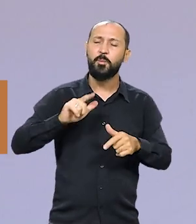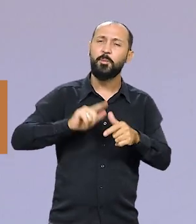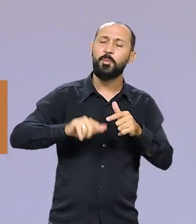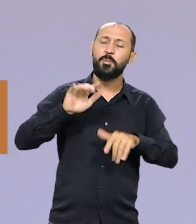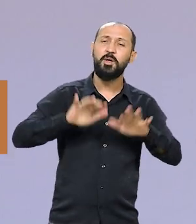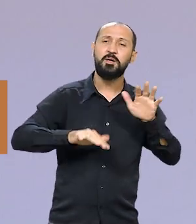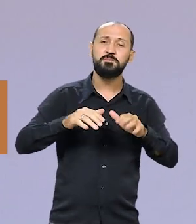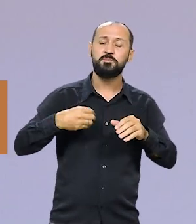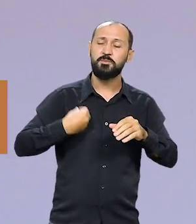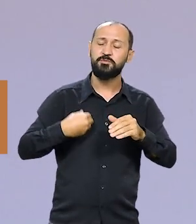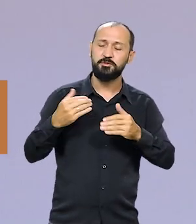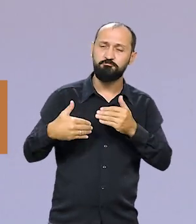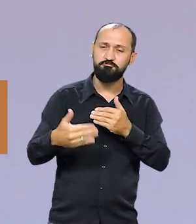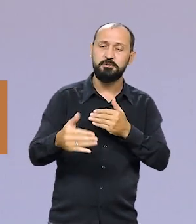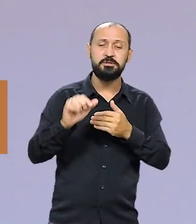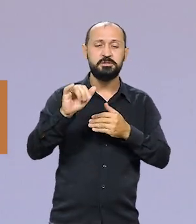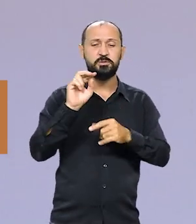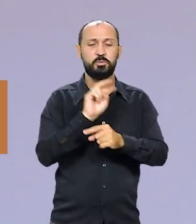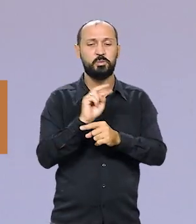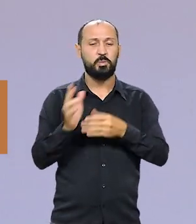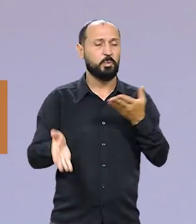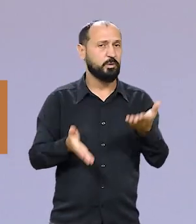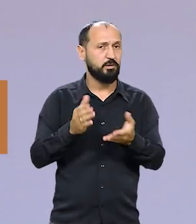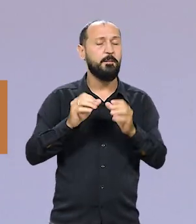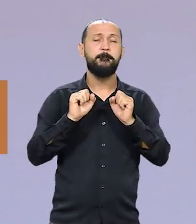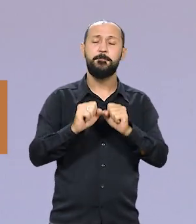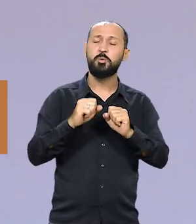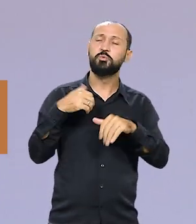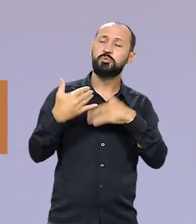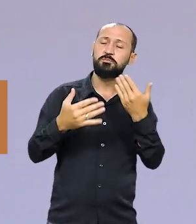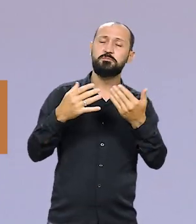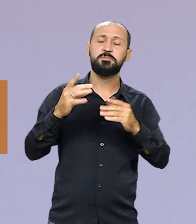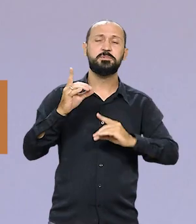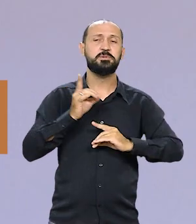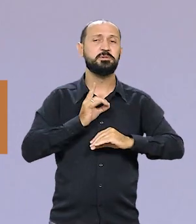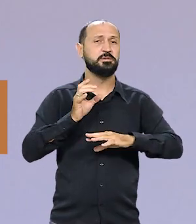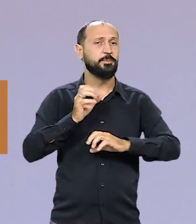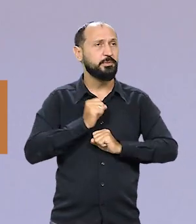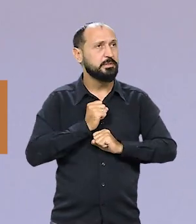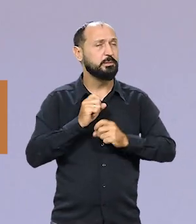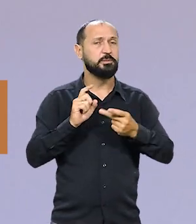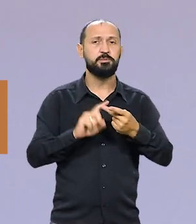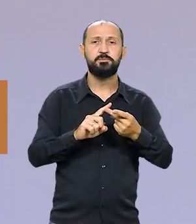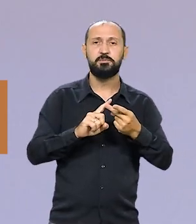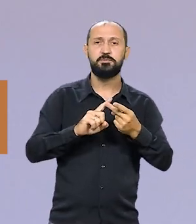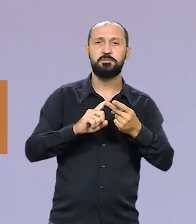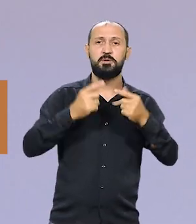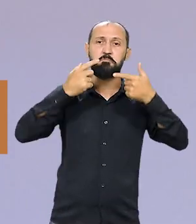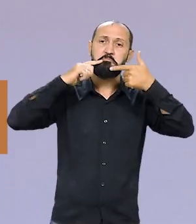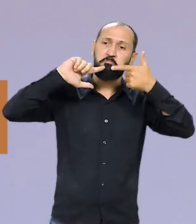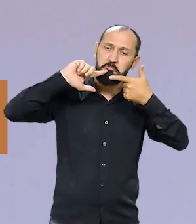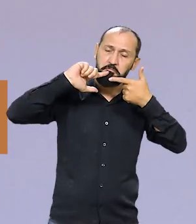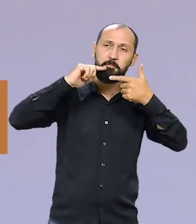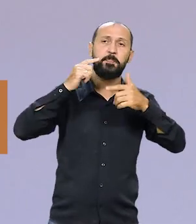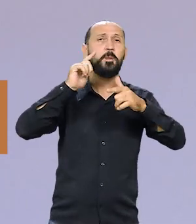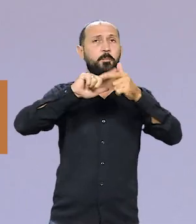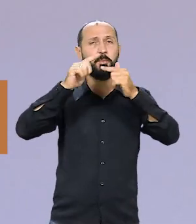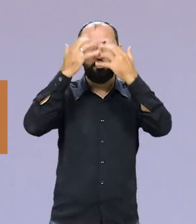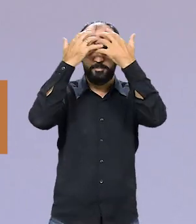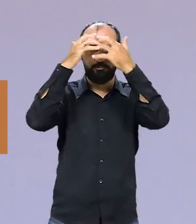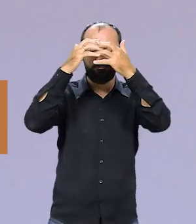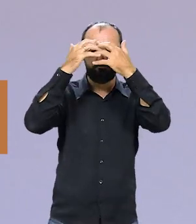problemas muitas vezes para a vida inteira se não tratado. Então ela pode desenvolver depressão, bipolaridade,